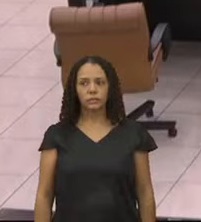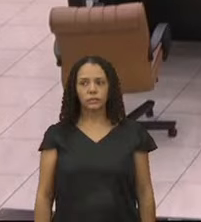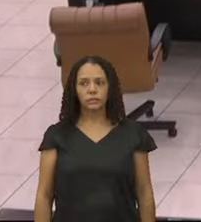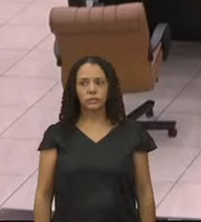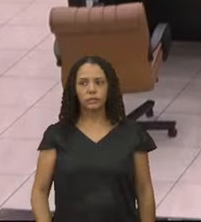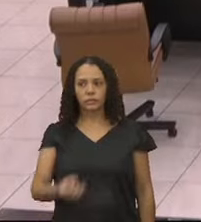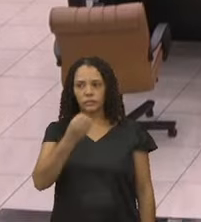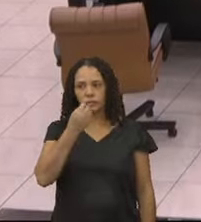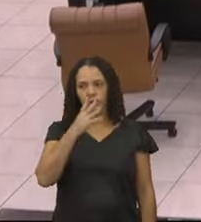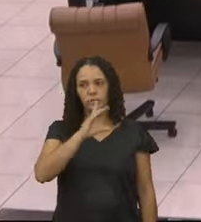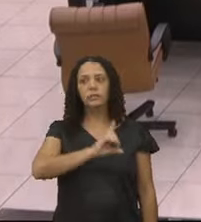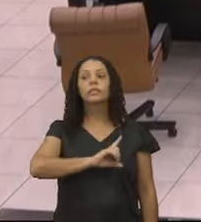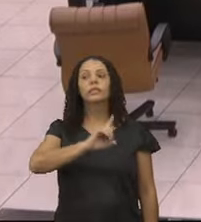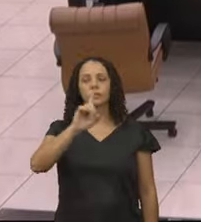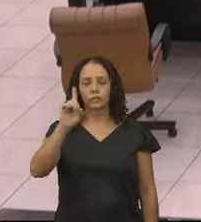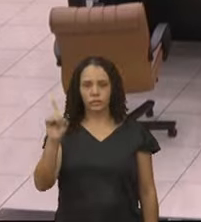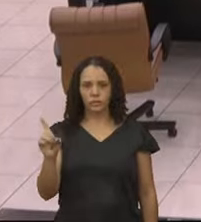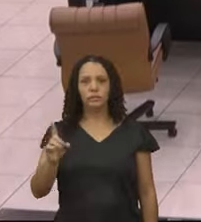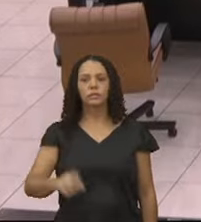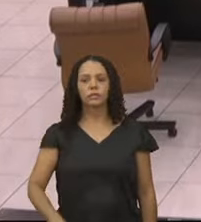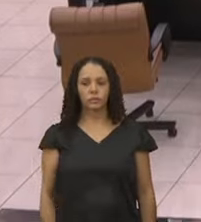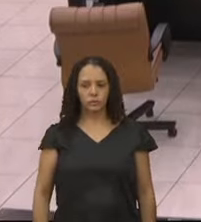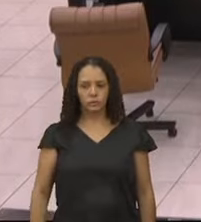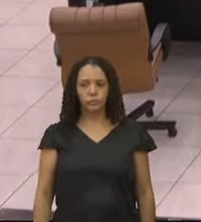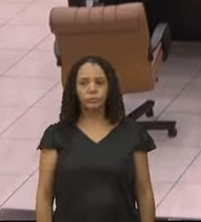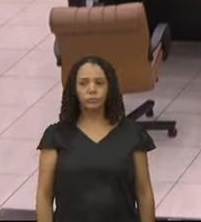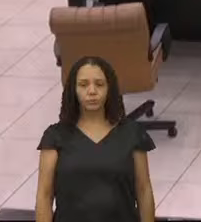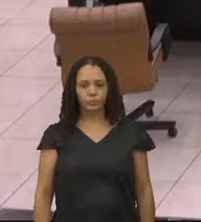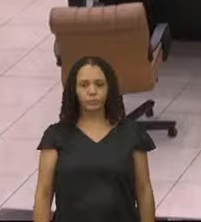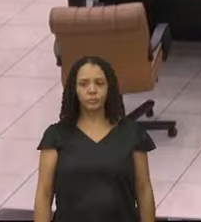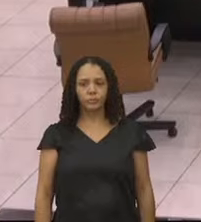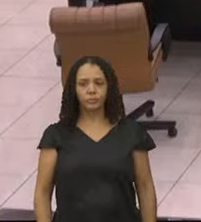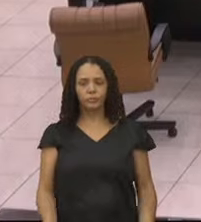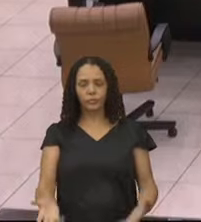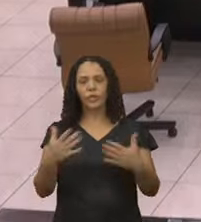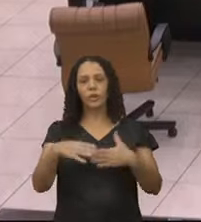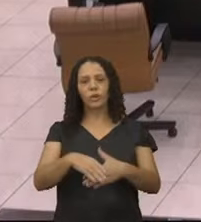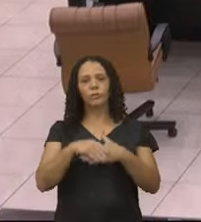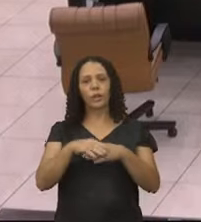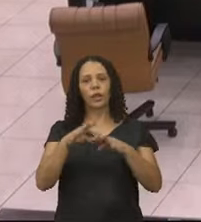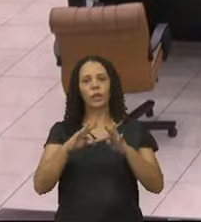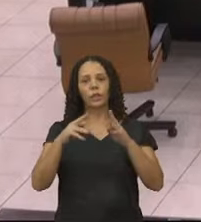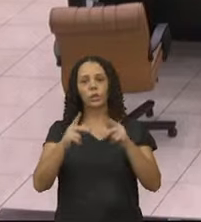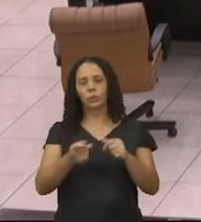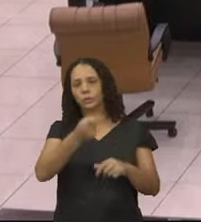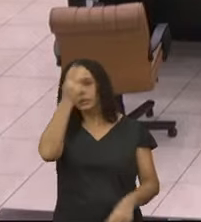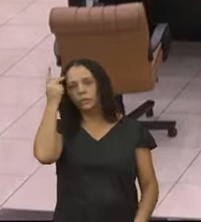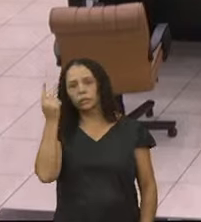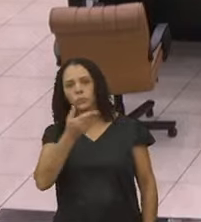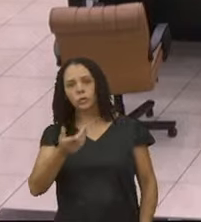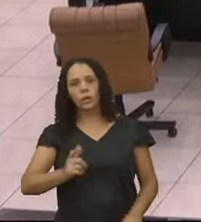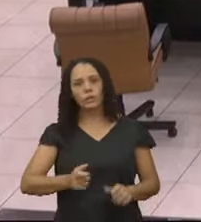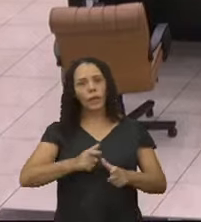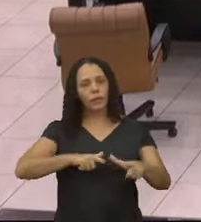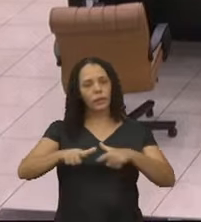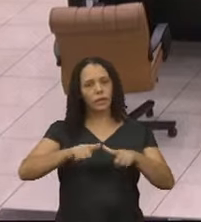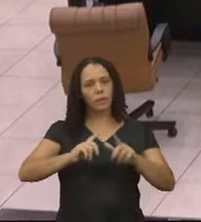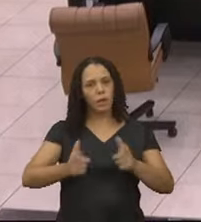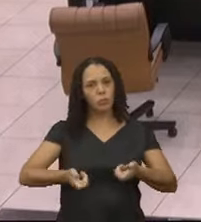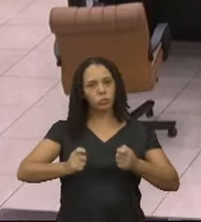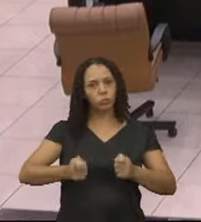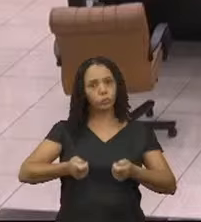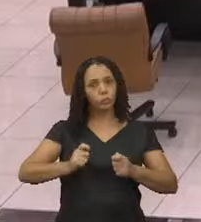Bom dia mais uma vez a todos. Eu quero aqui cumprimentar novamente todos os charreteiros aqui da nossa cidade. Quero agradecer